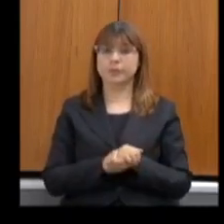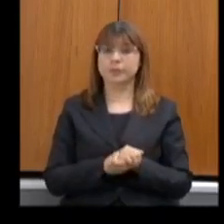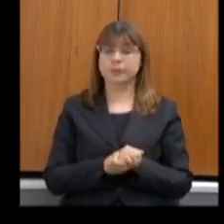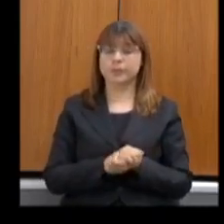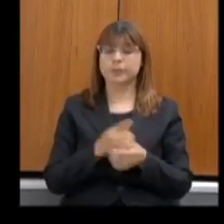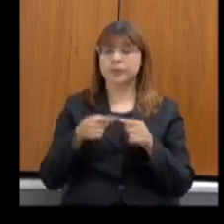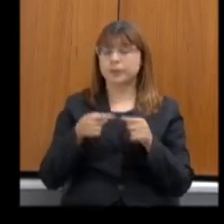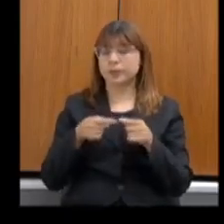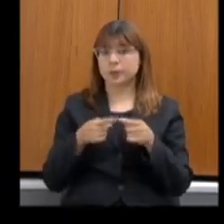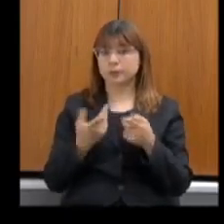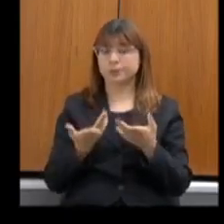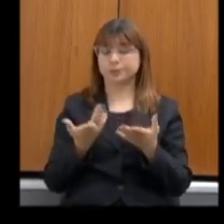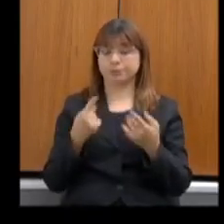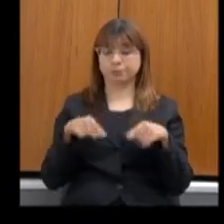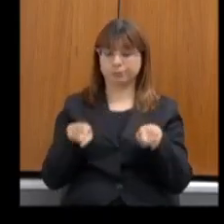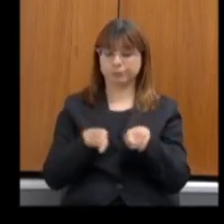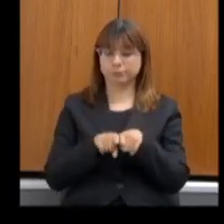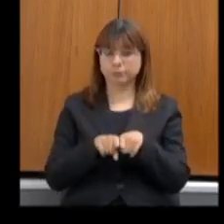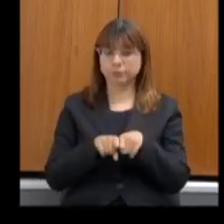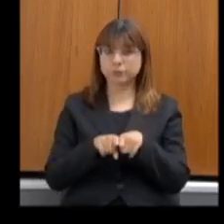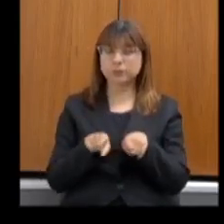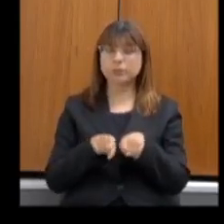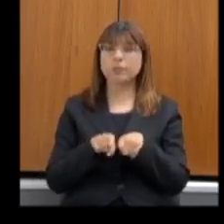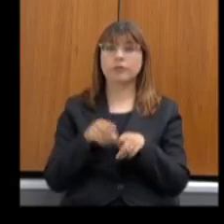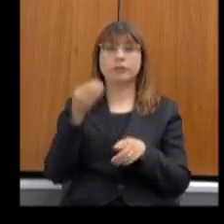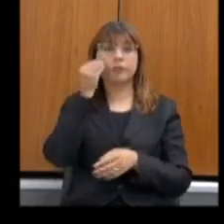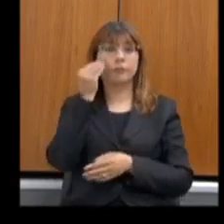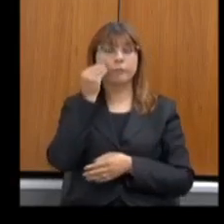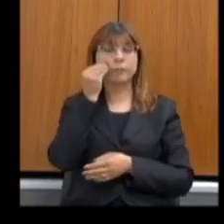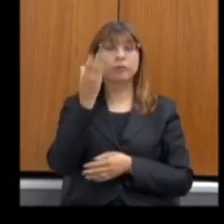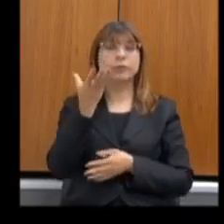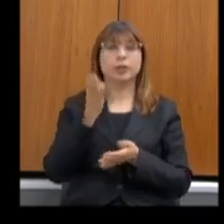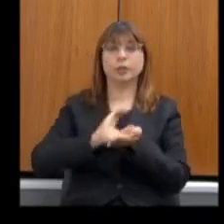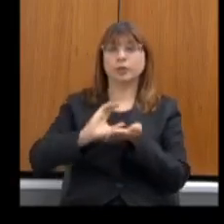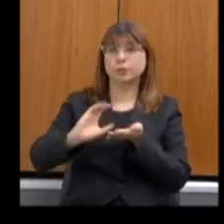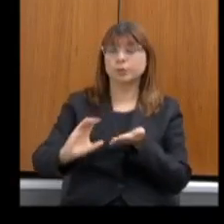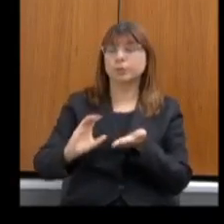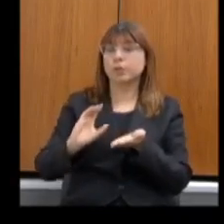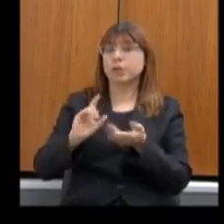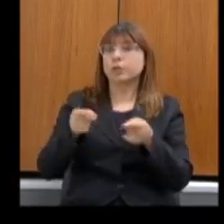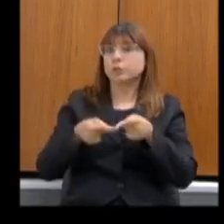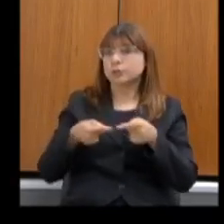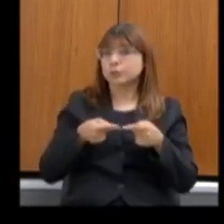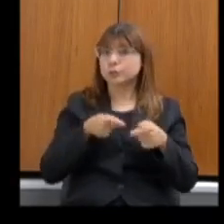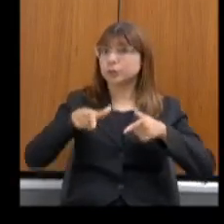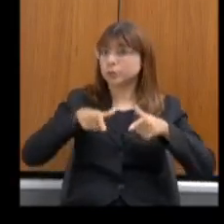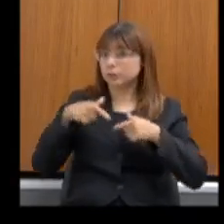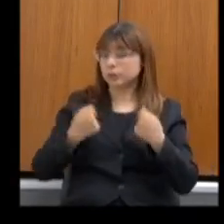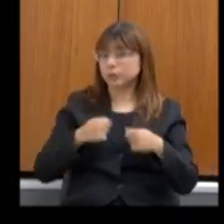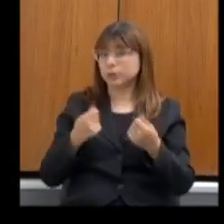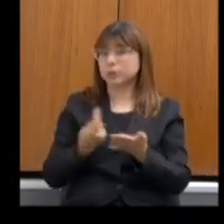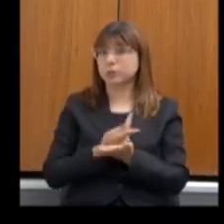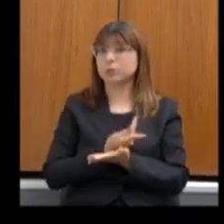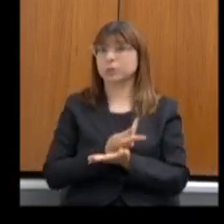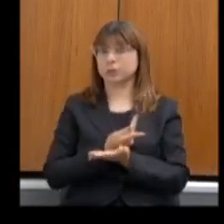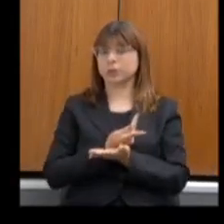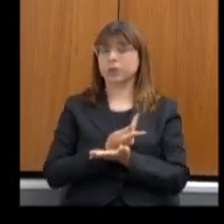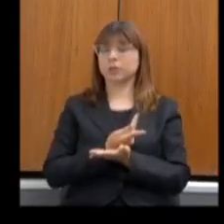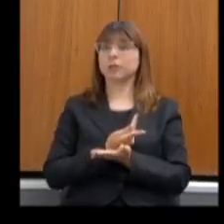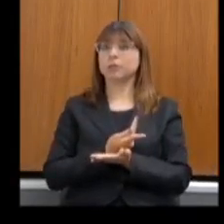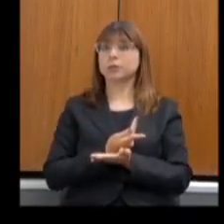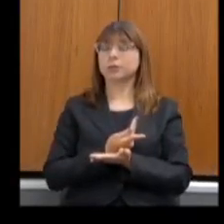vamos parcerias e disposto de investimento são caminho este pode e deve ser 3 o